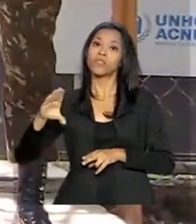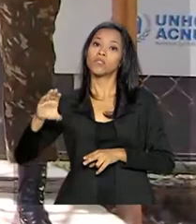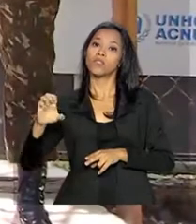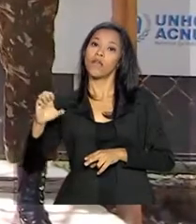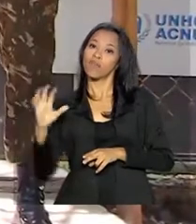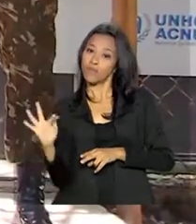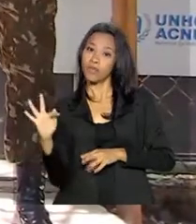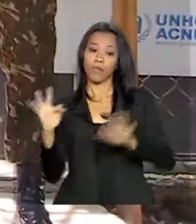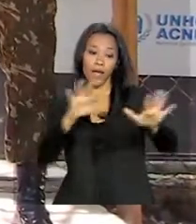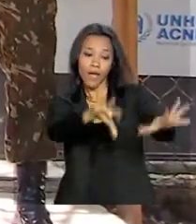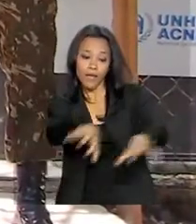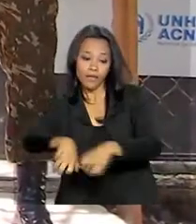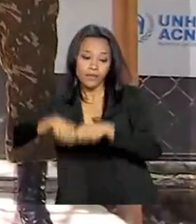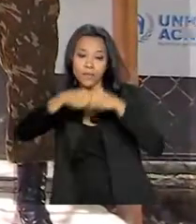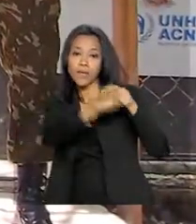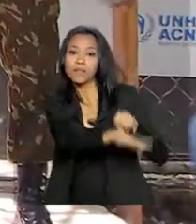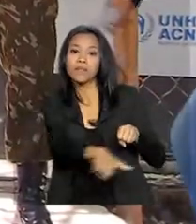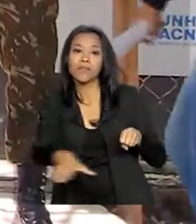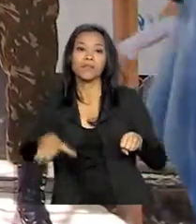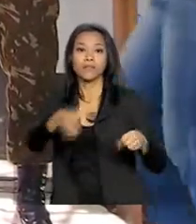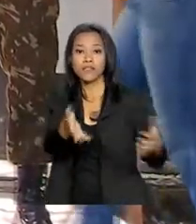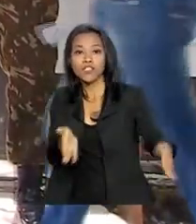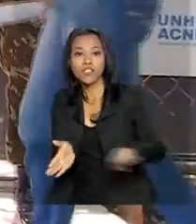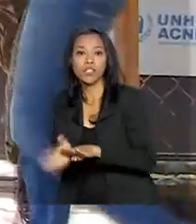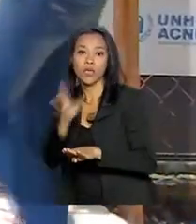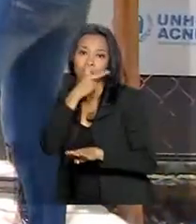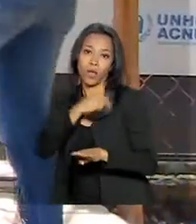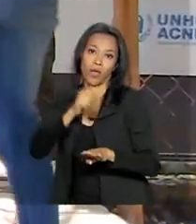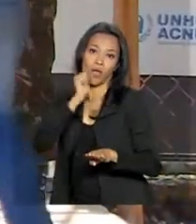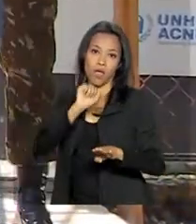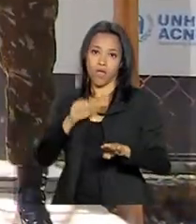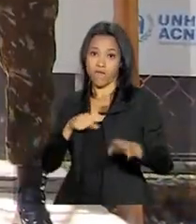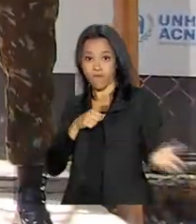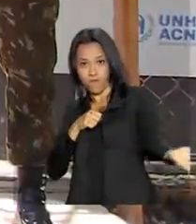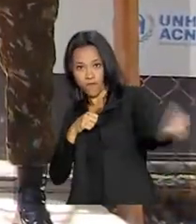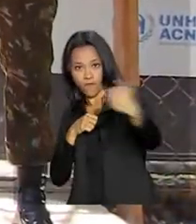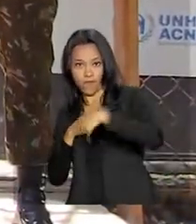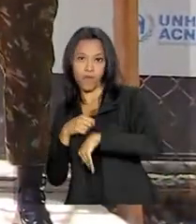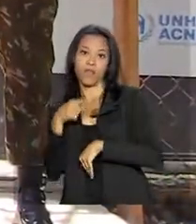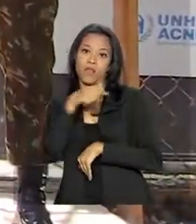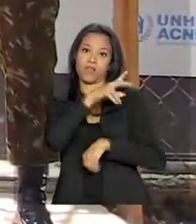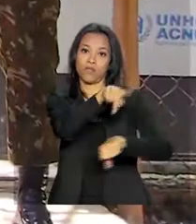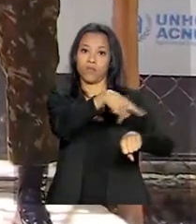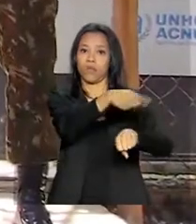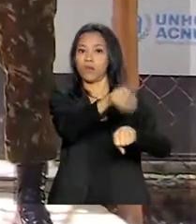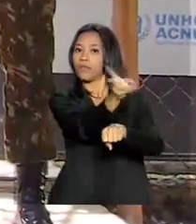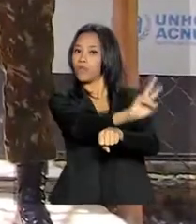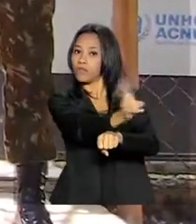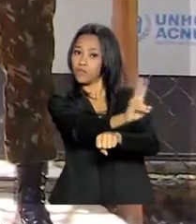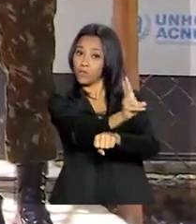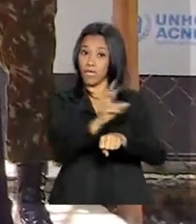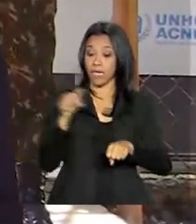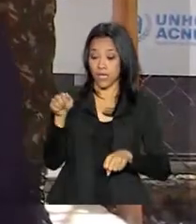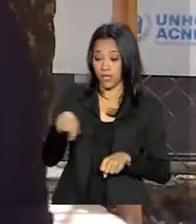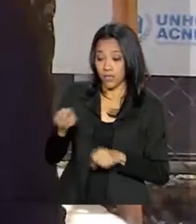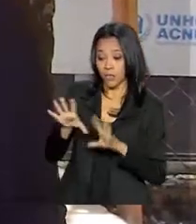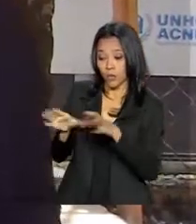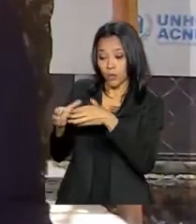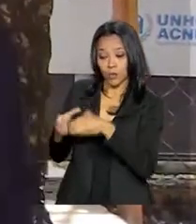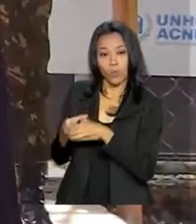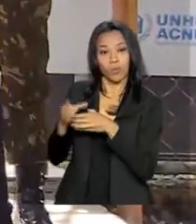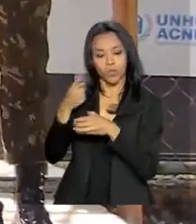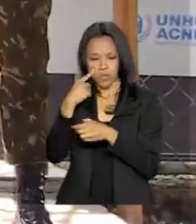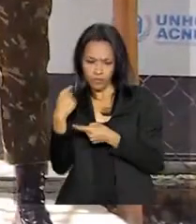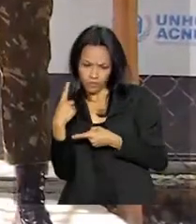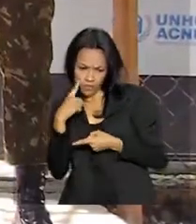as crianças que chegam com os pais aqui vindo da Venezuela. As comissões, os organismos internacionais, então,